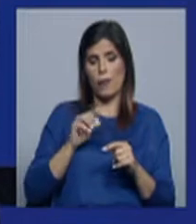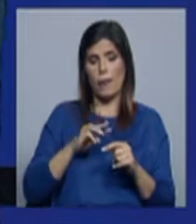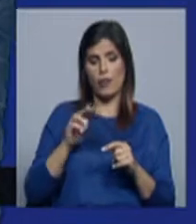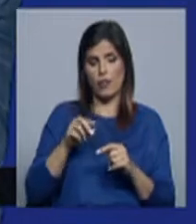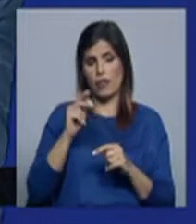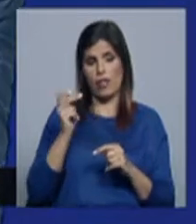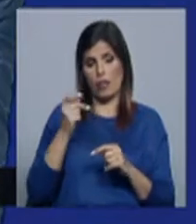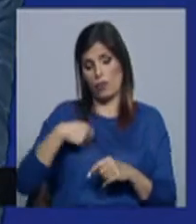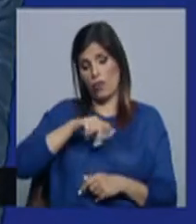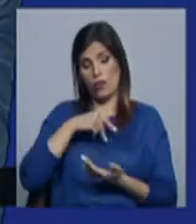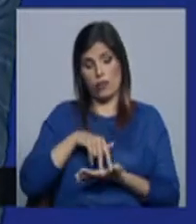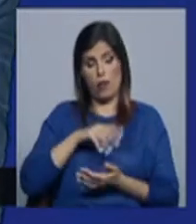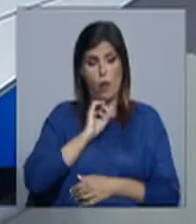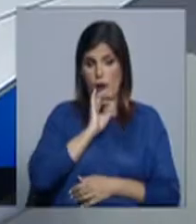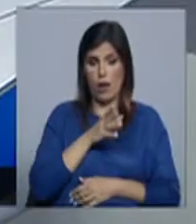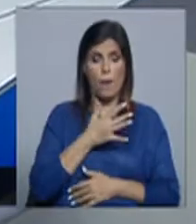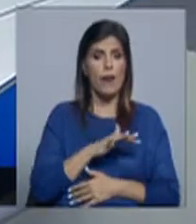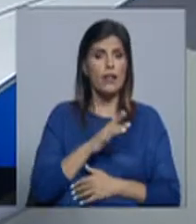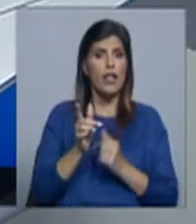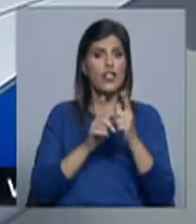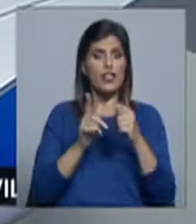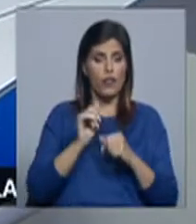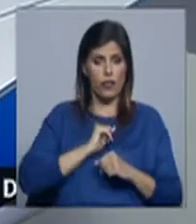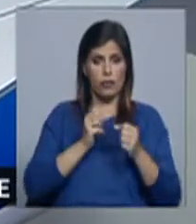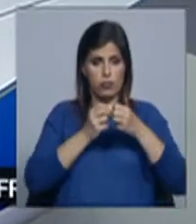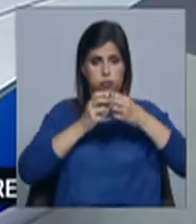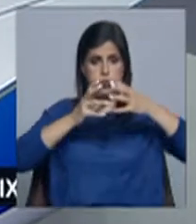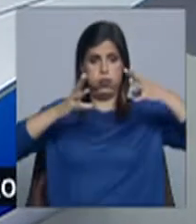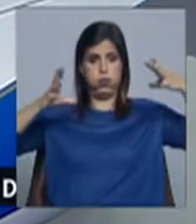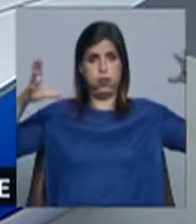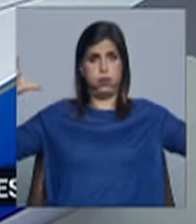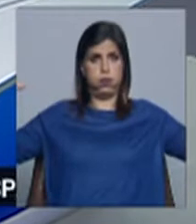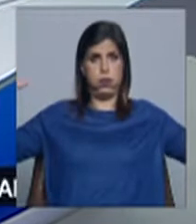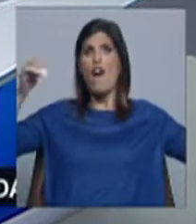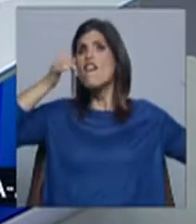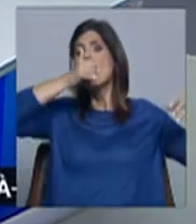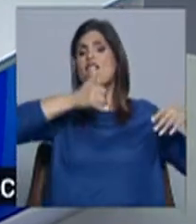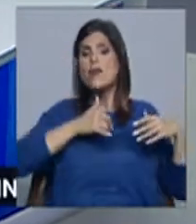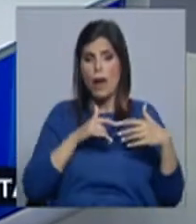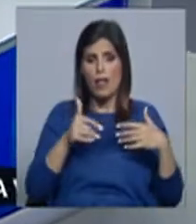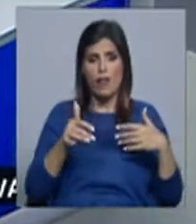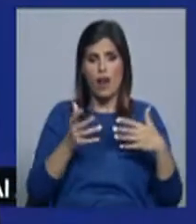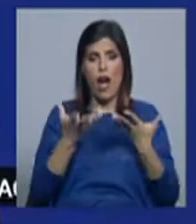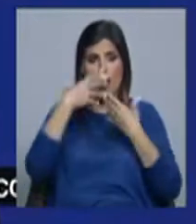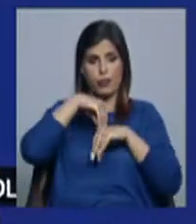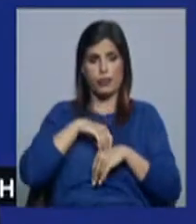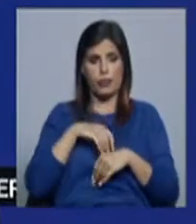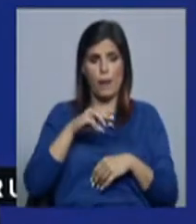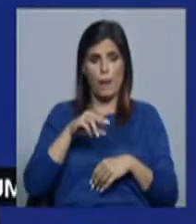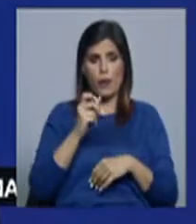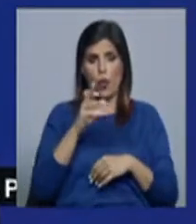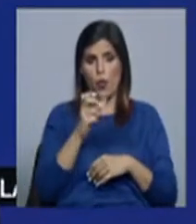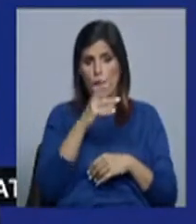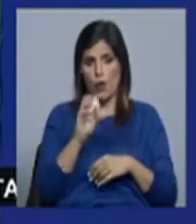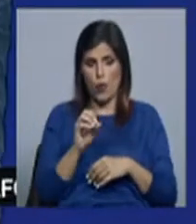coisa, mas é a altura em que a nossa estrela vai crescer muito, vai se tornar uma gigante vermelha. Olha, vai engolir Mercúrio, Vênus, muito